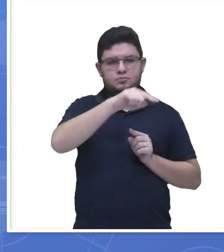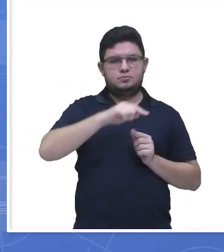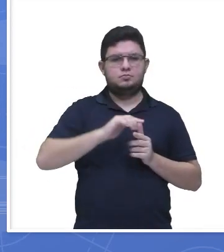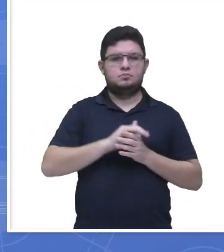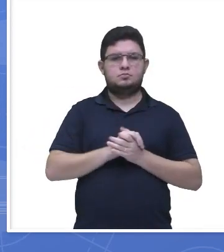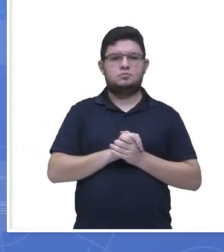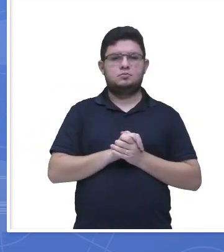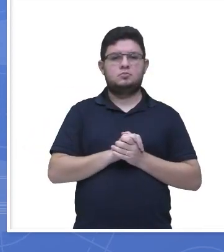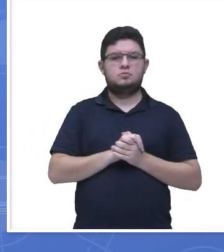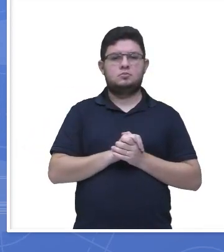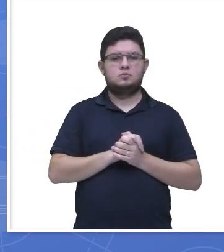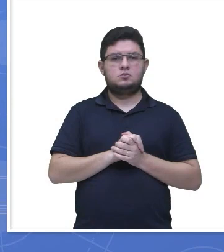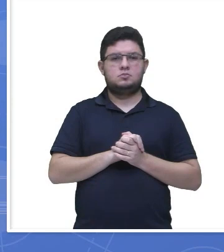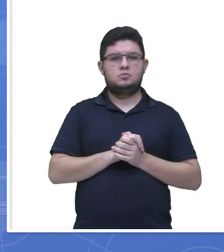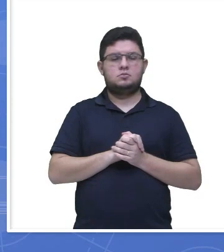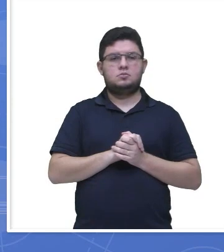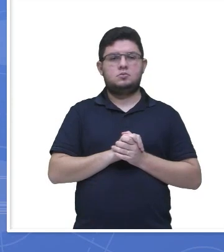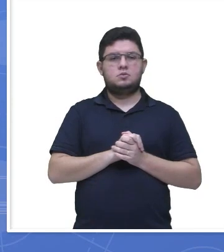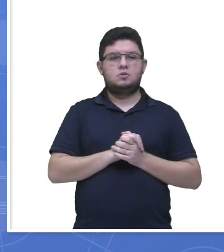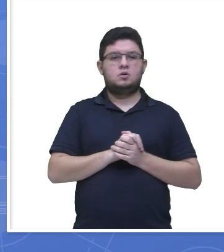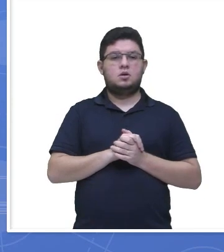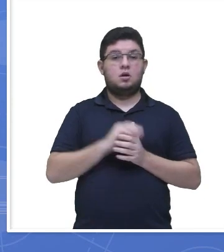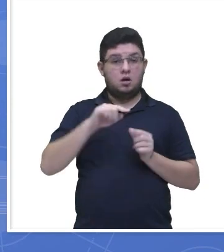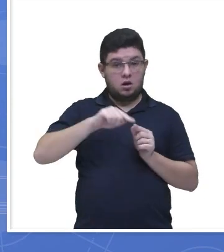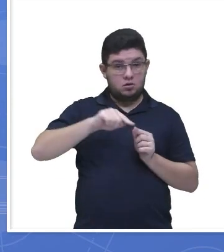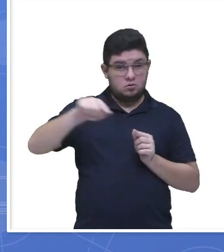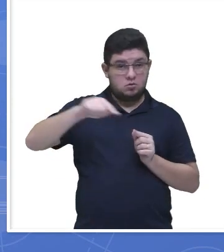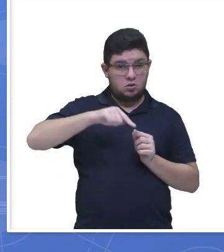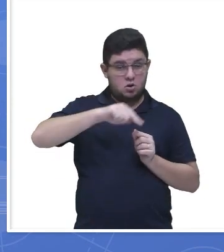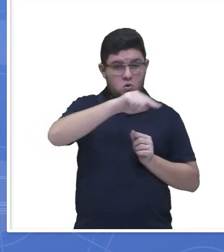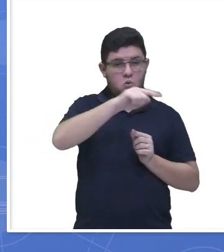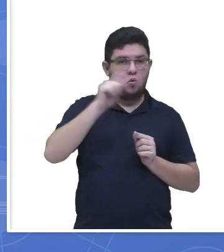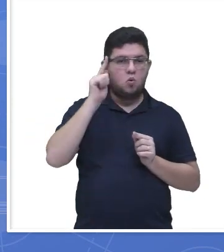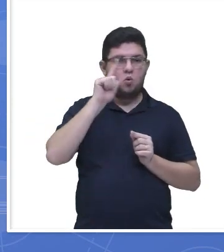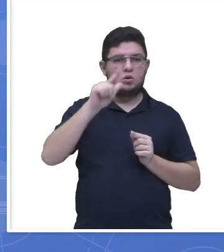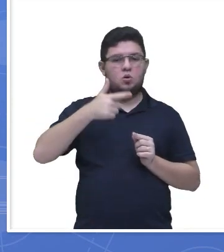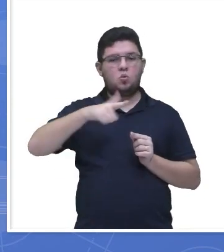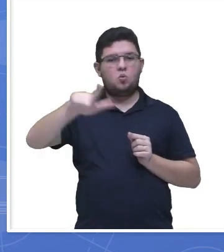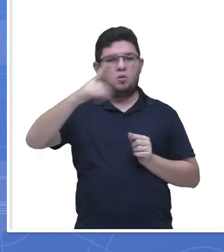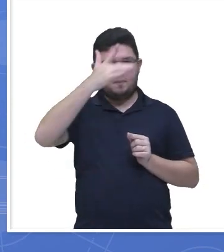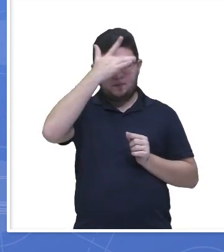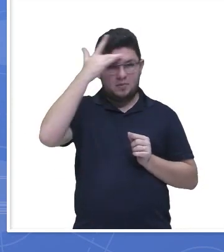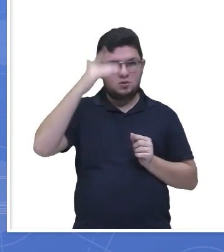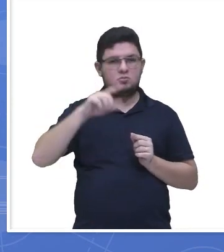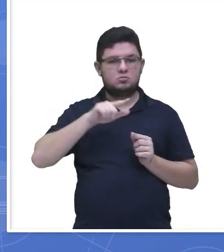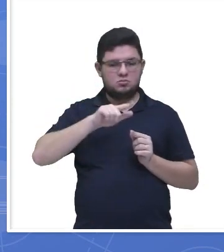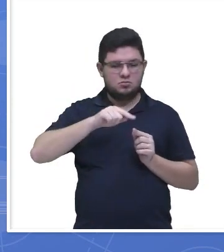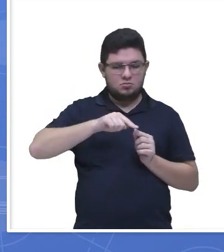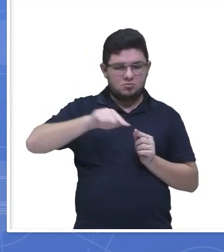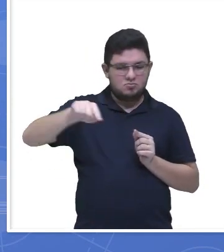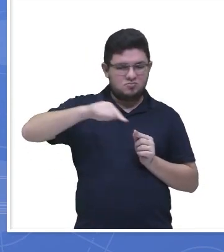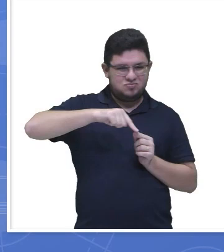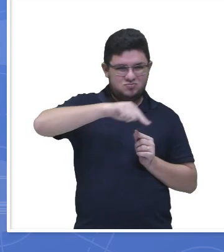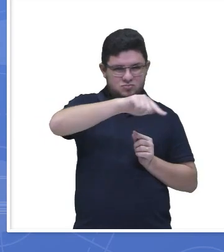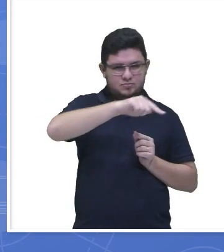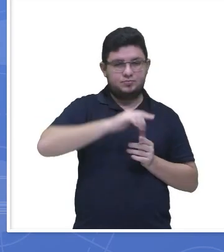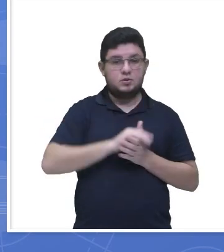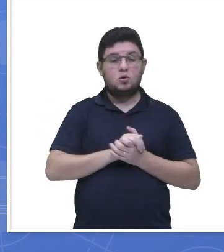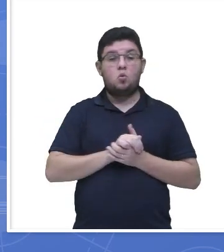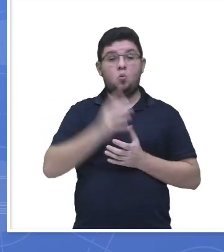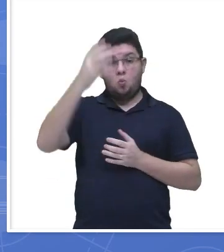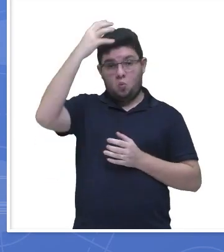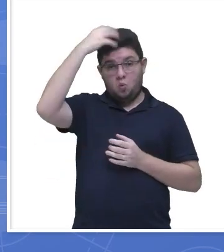ele toma, né, a peça do seu adversário em diagonal. O rei, ele faz todos os movimentos, não é